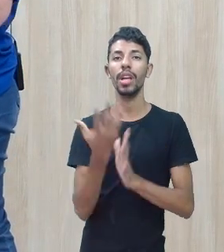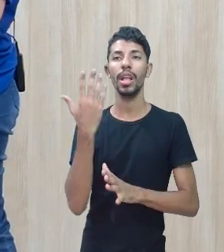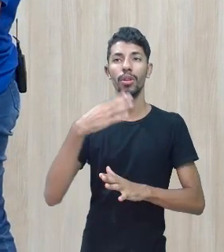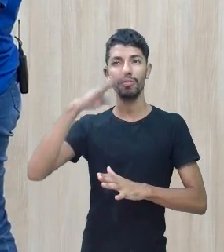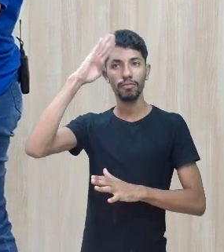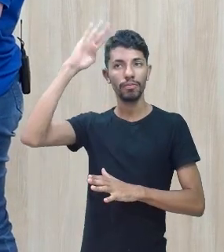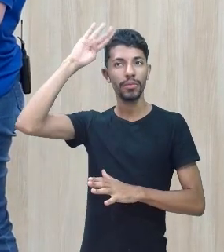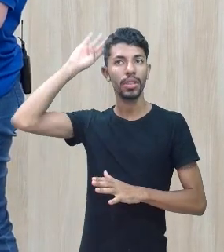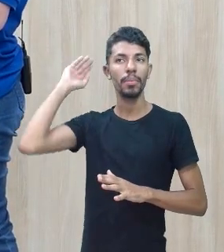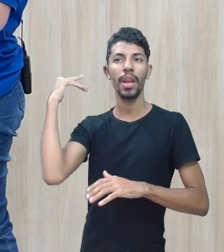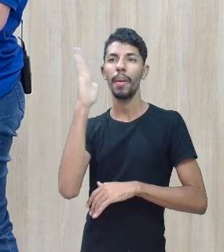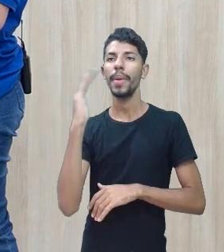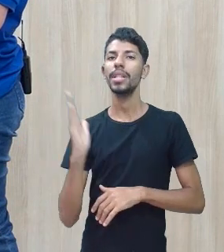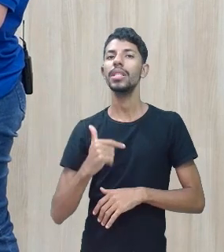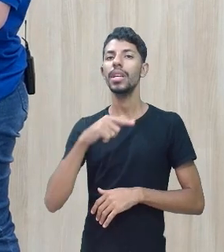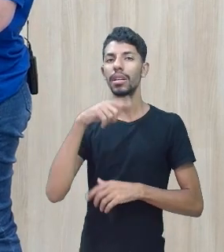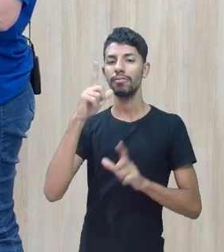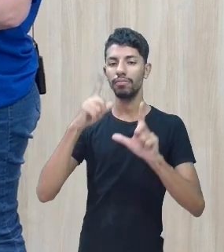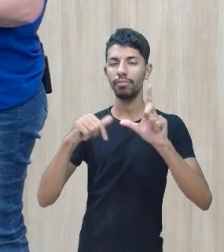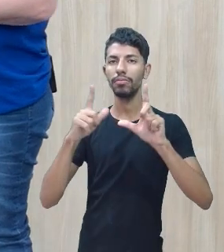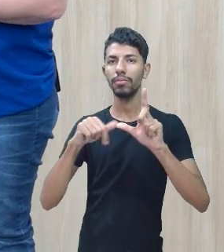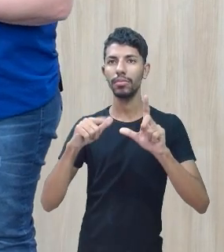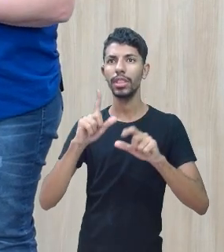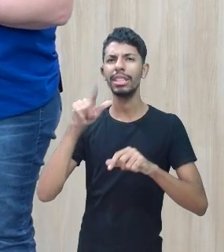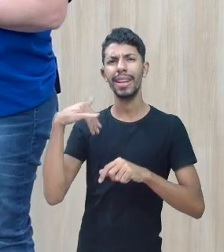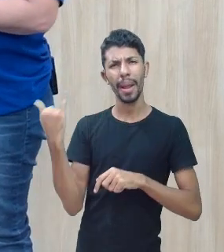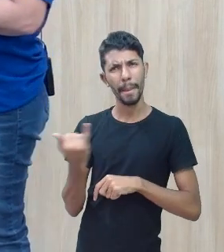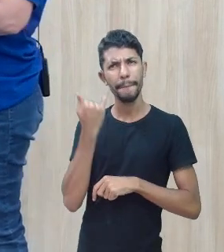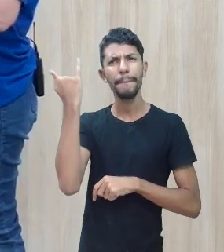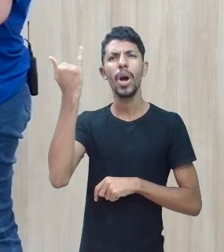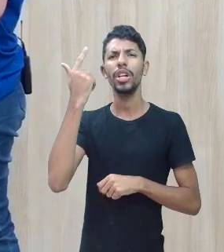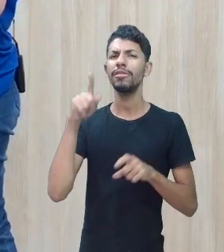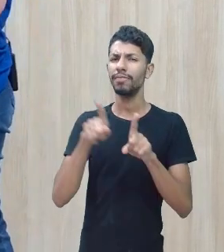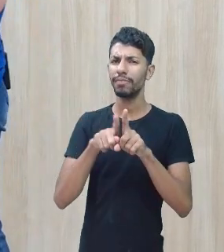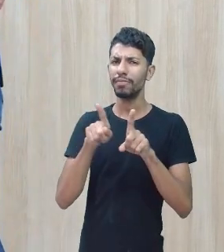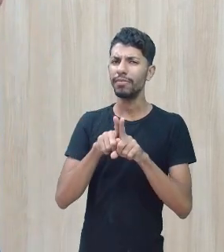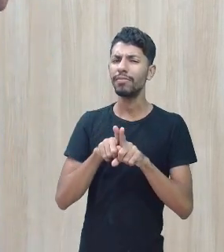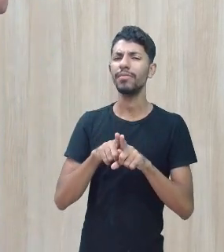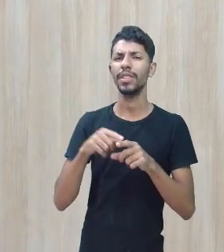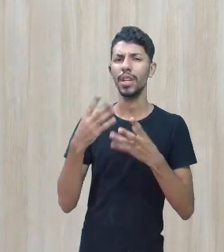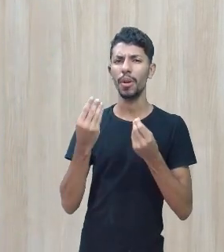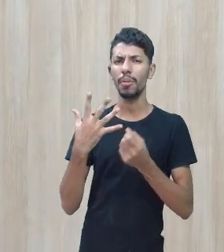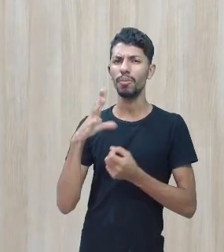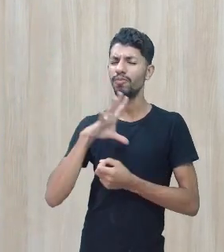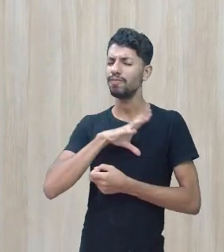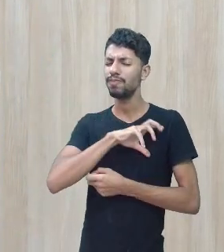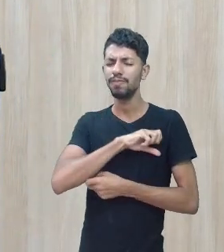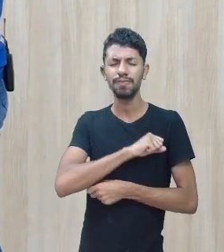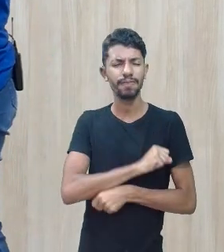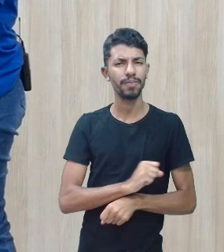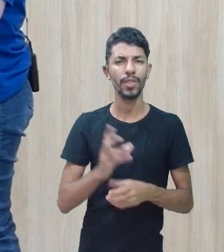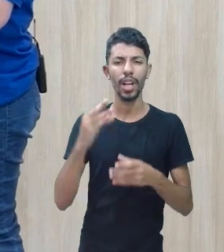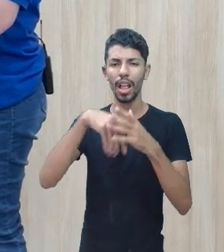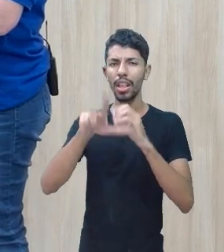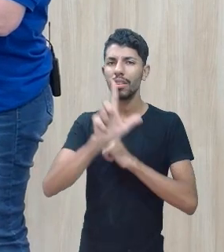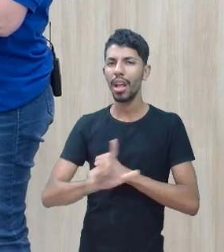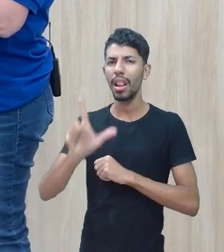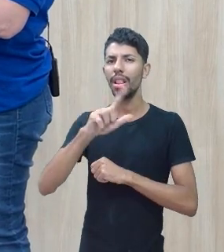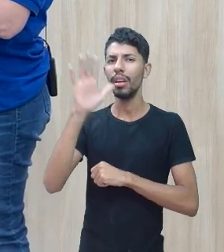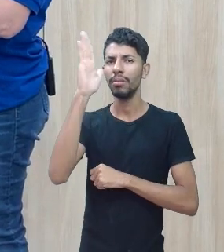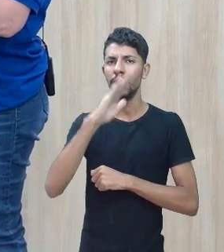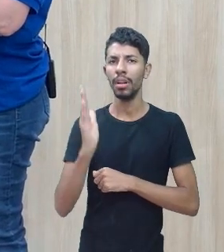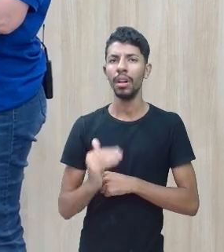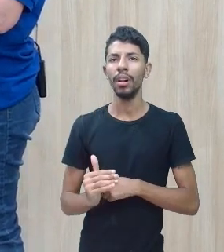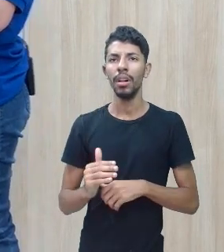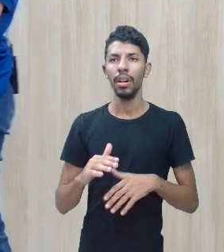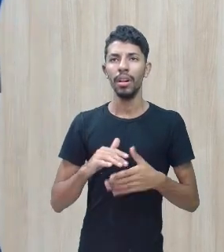né? Importantíssimo e muito amado dentro da literatura brasileira. Então, Machado de